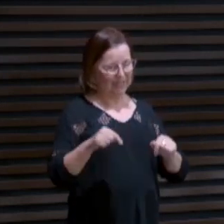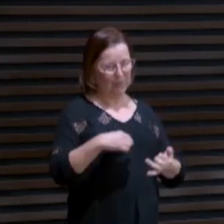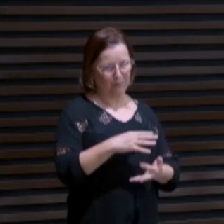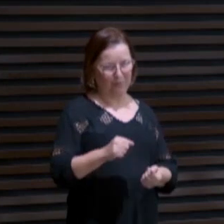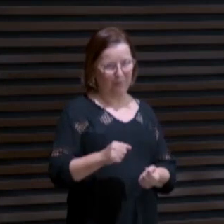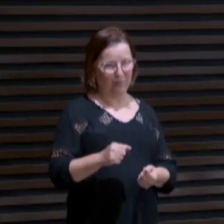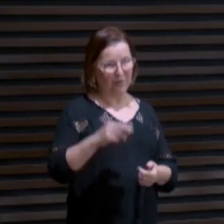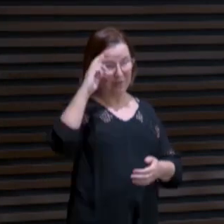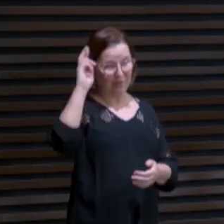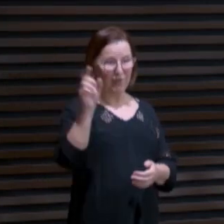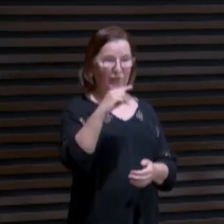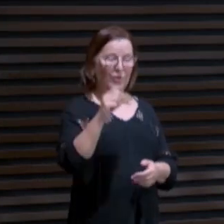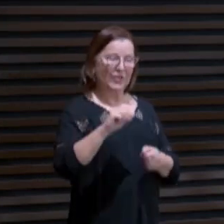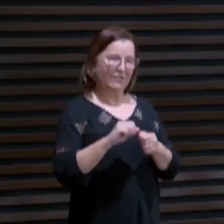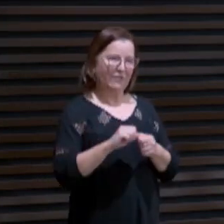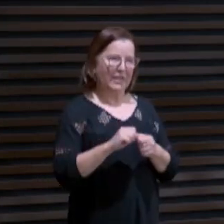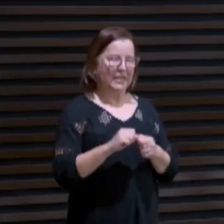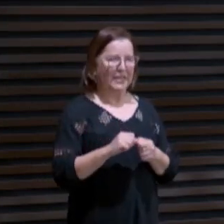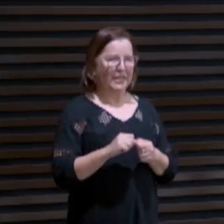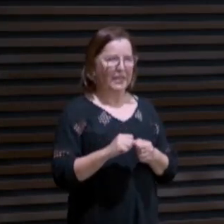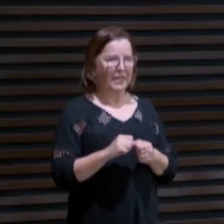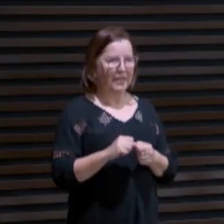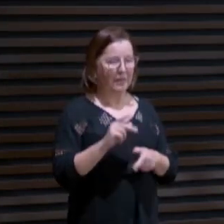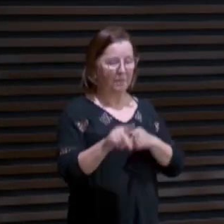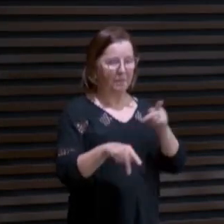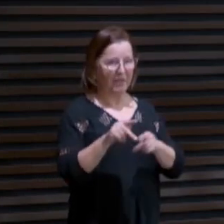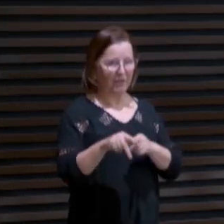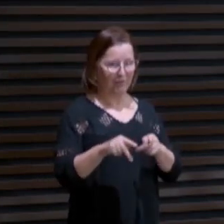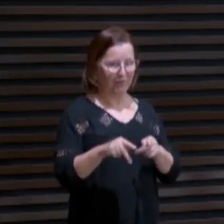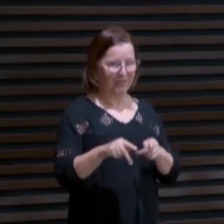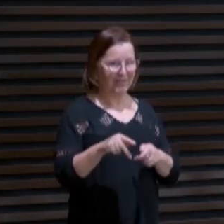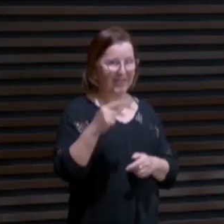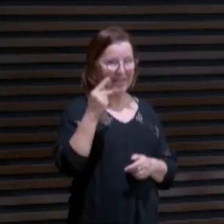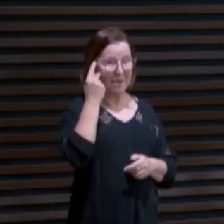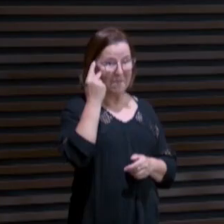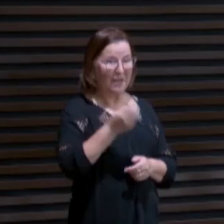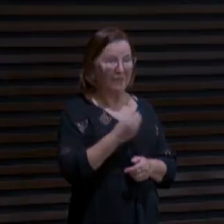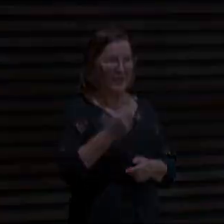homens para esse tempo, homens e mulheres que vivam para a glória de Deus,